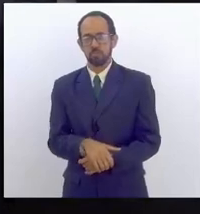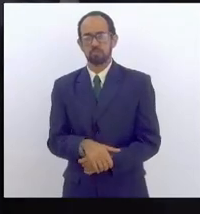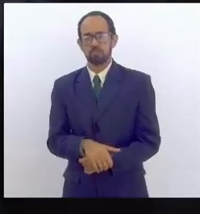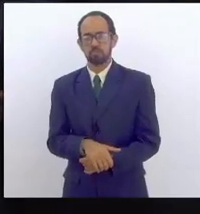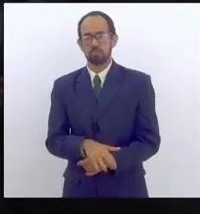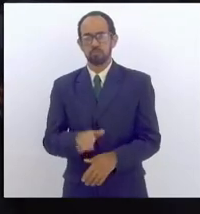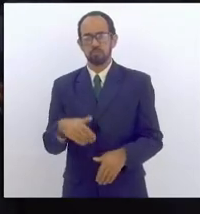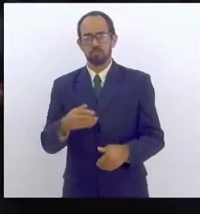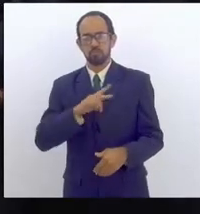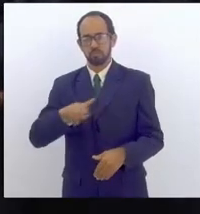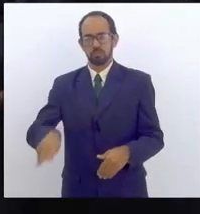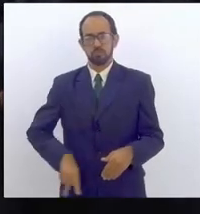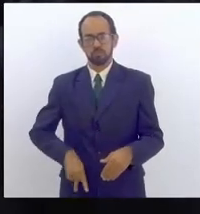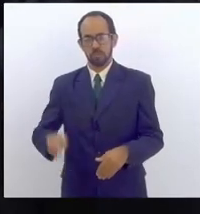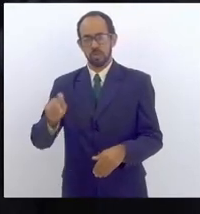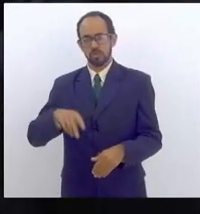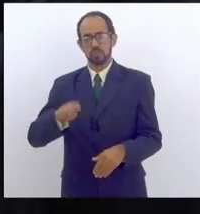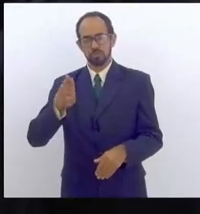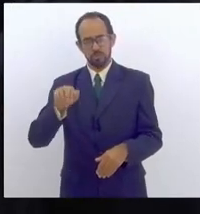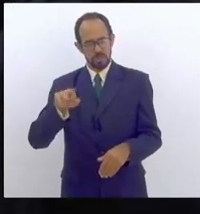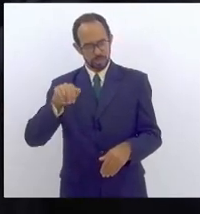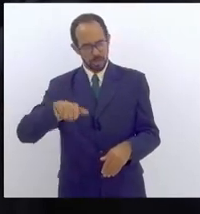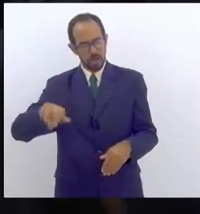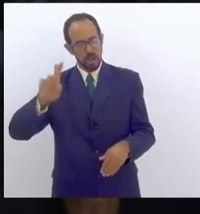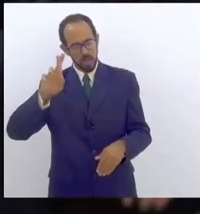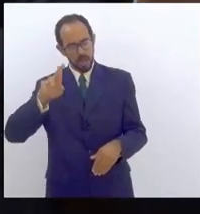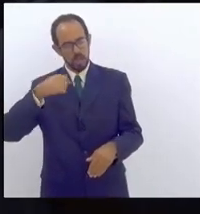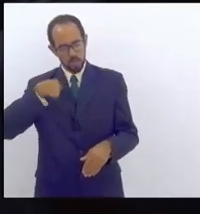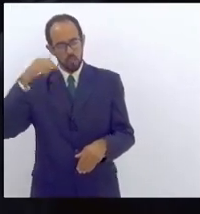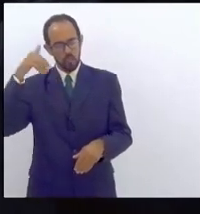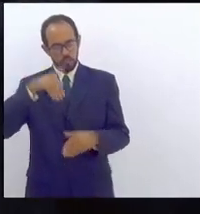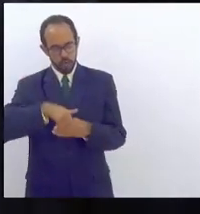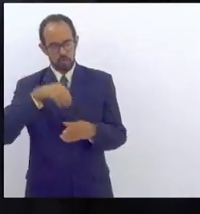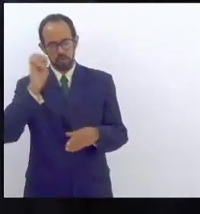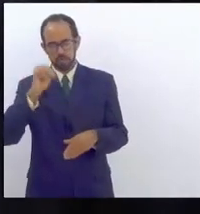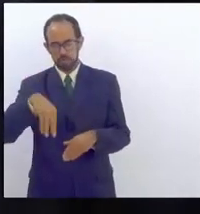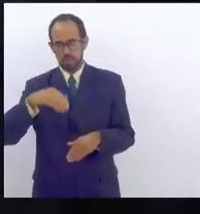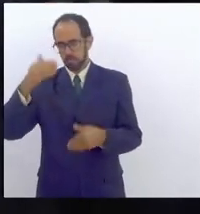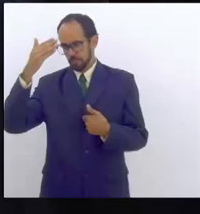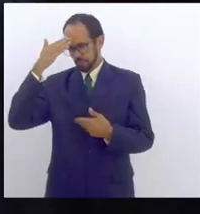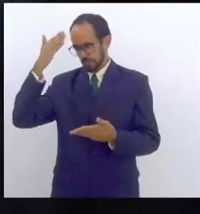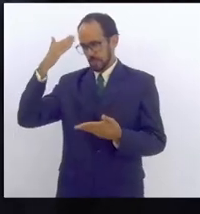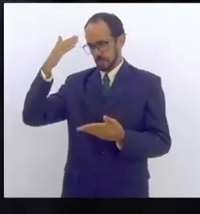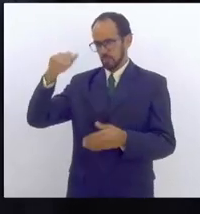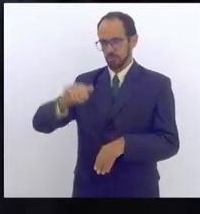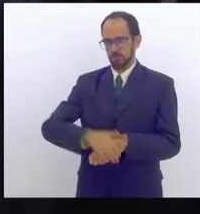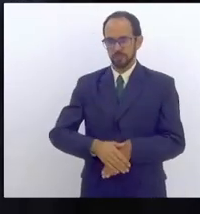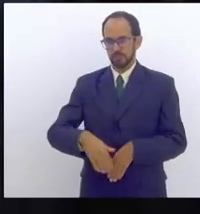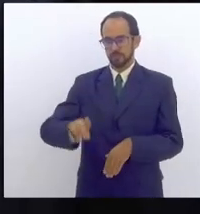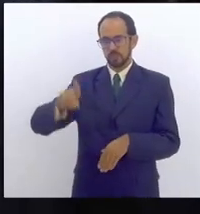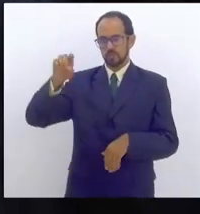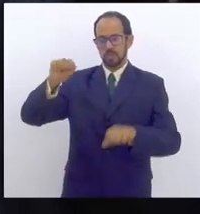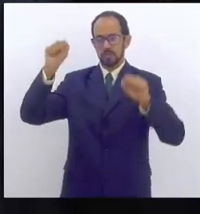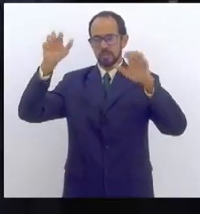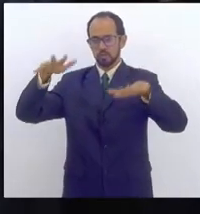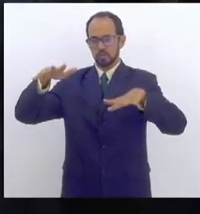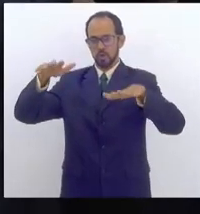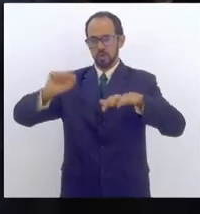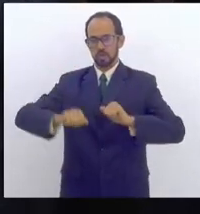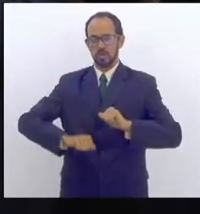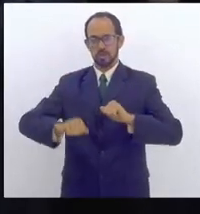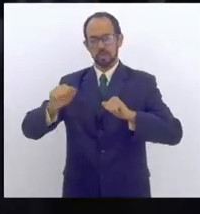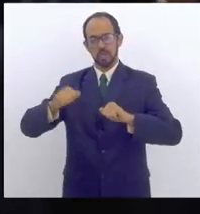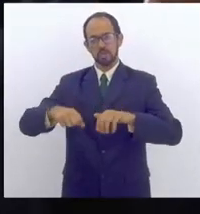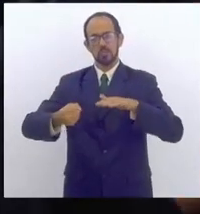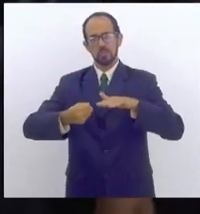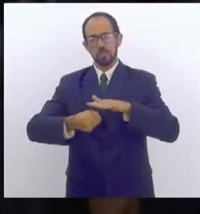Presidente Barcelar e Brazão vota sim. Tá? Obrigado, senhor presidente. Que Deus abençoe seu mandato aí. Que esse mandato seja um